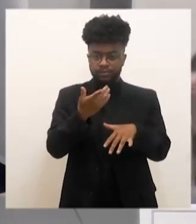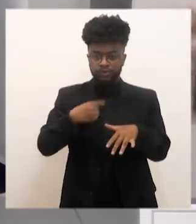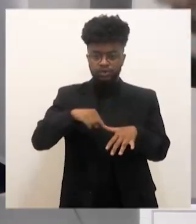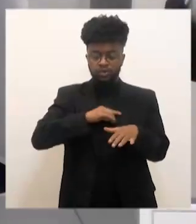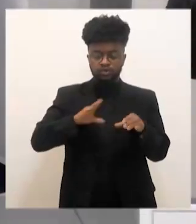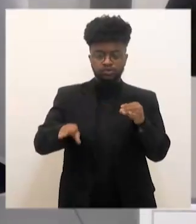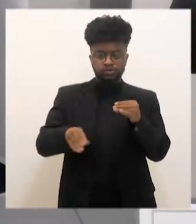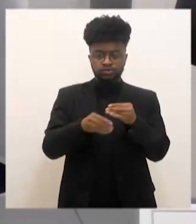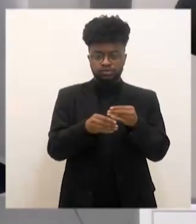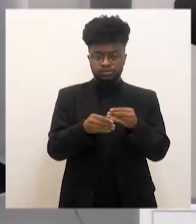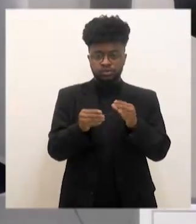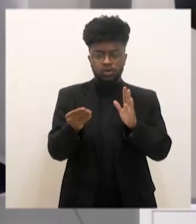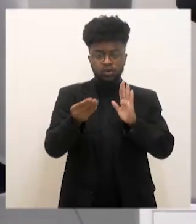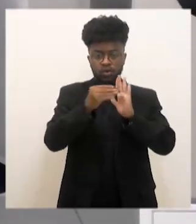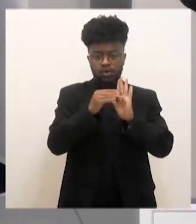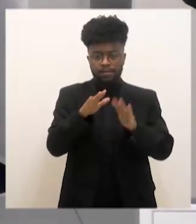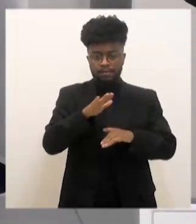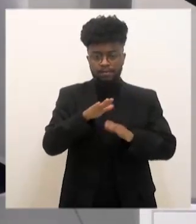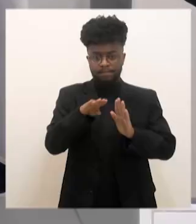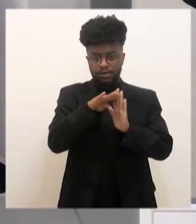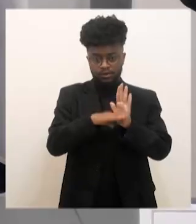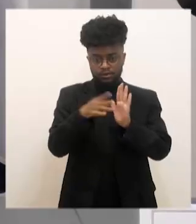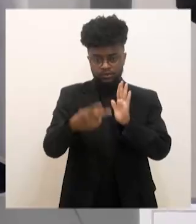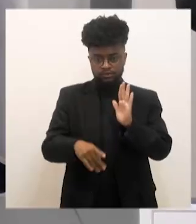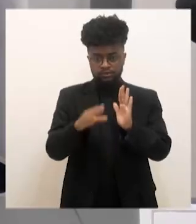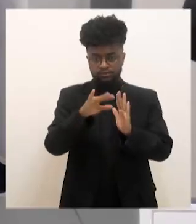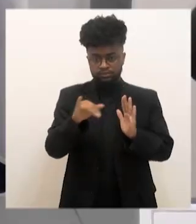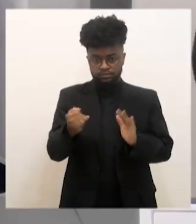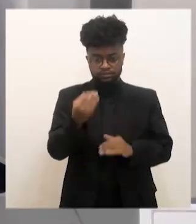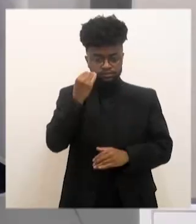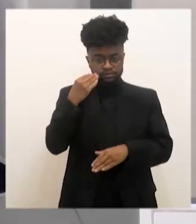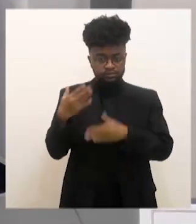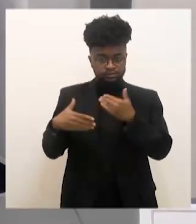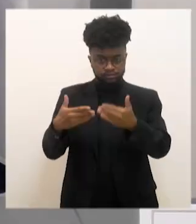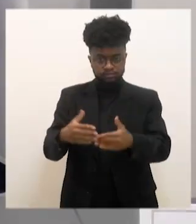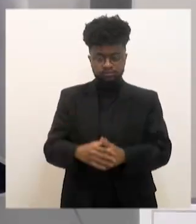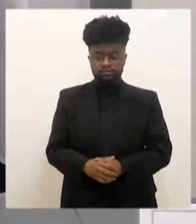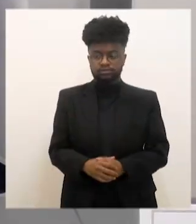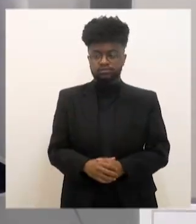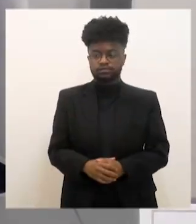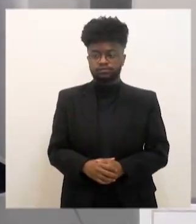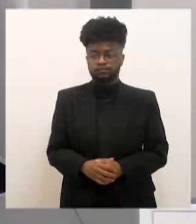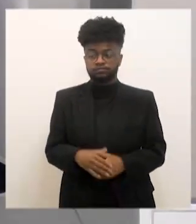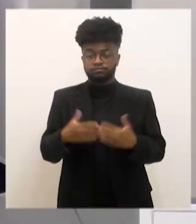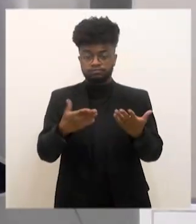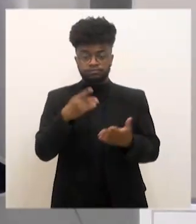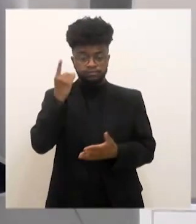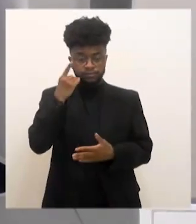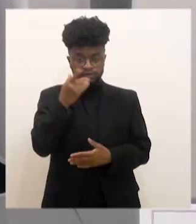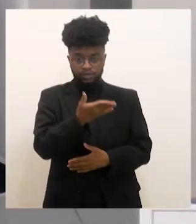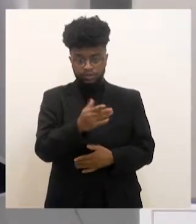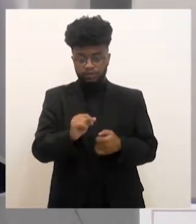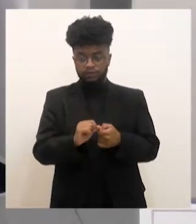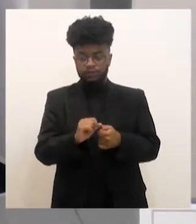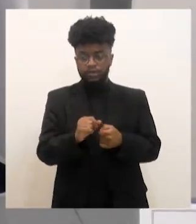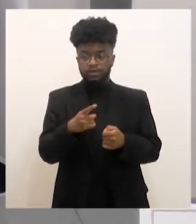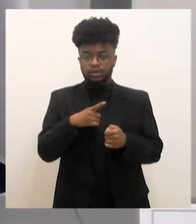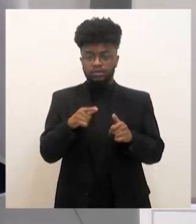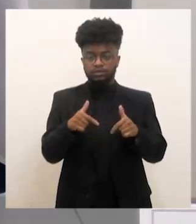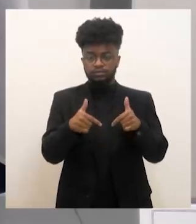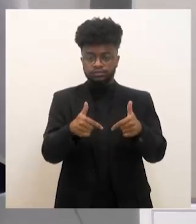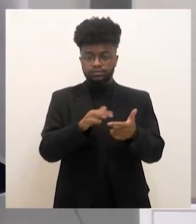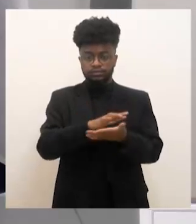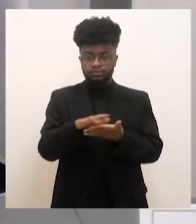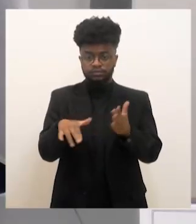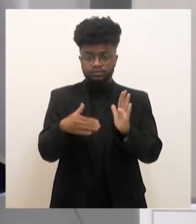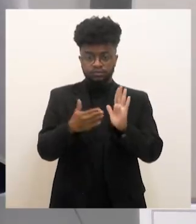inclua projetos em pauta na CCJ para que ele possa avançar na sua tramitação. De igual sorte fez o deputado Quinoploc com um conjunto de medidas e